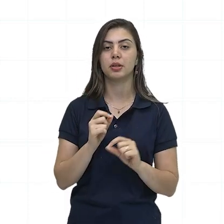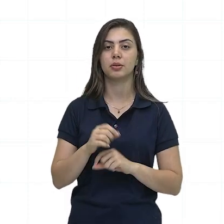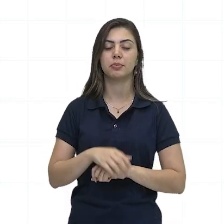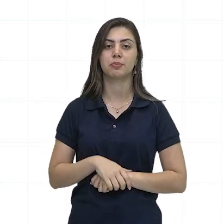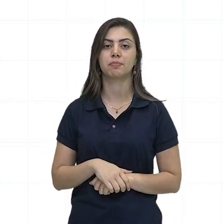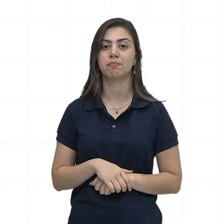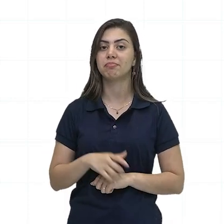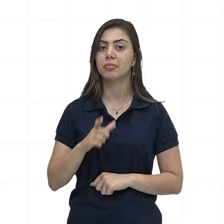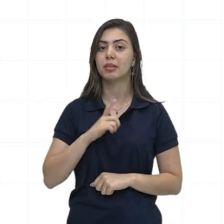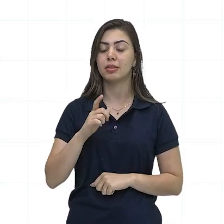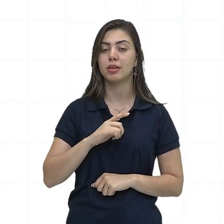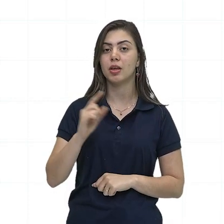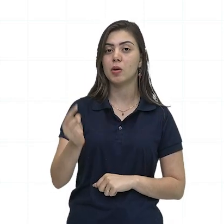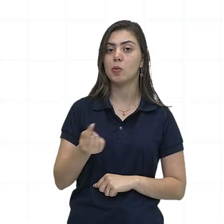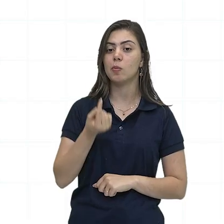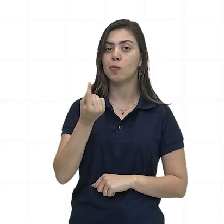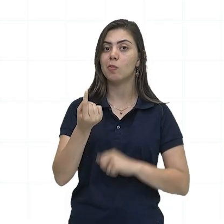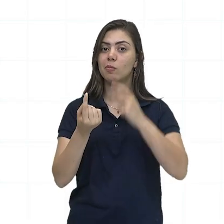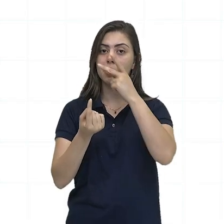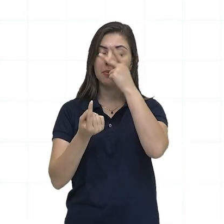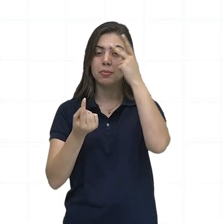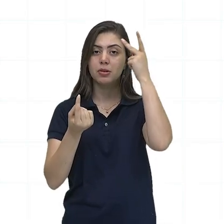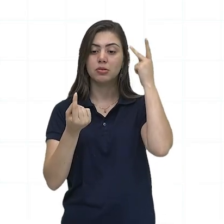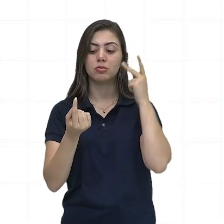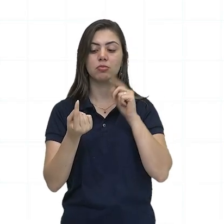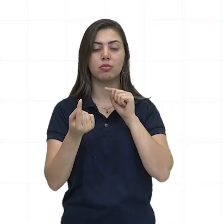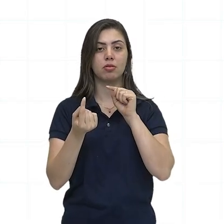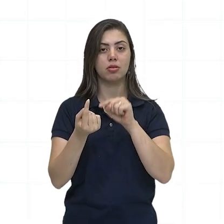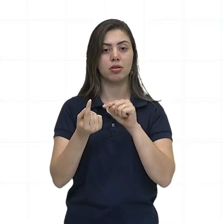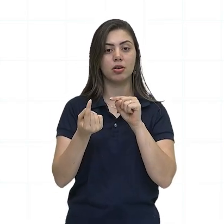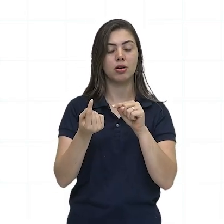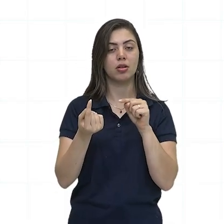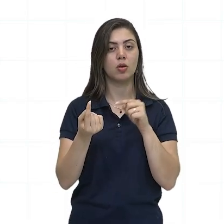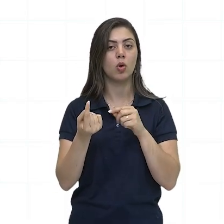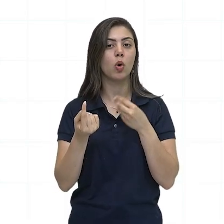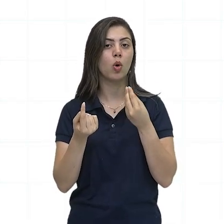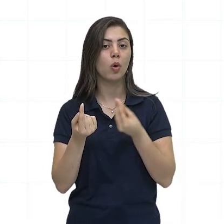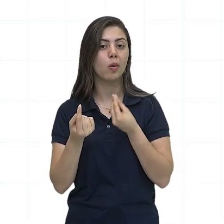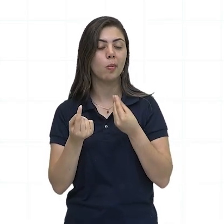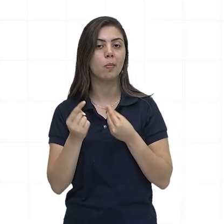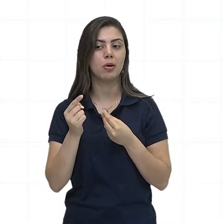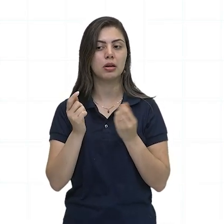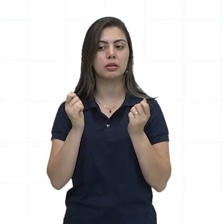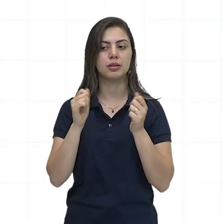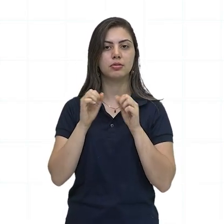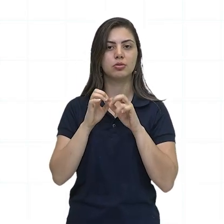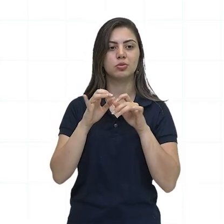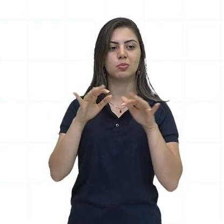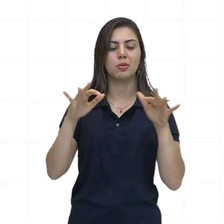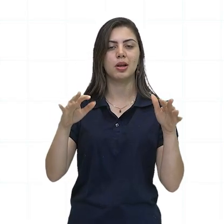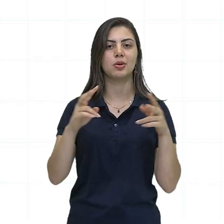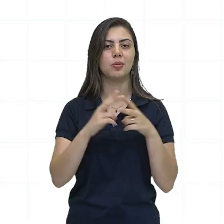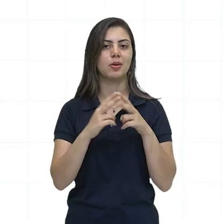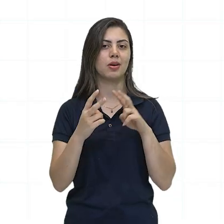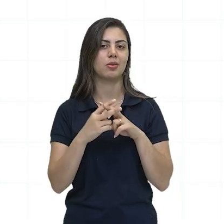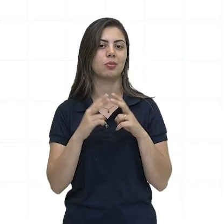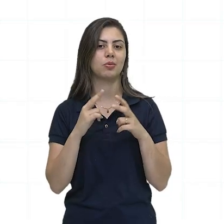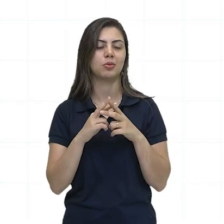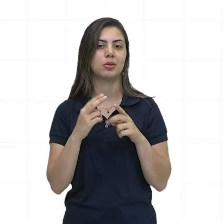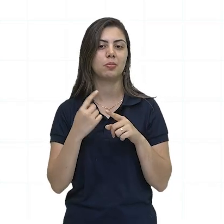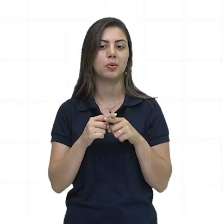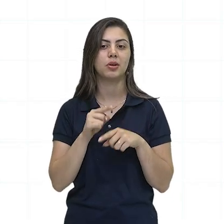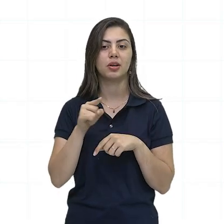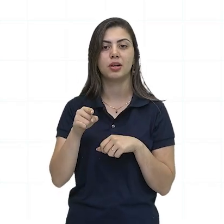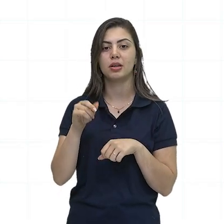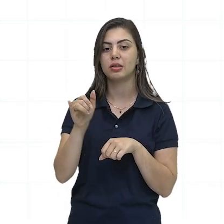personalidade que levou essa brincadeira, essa luta a ganhar visibilidade justamente por conta